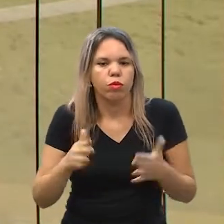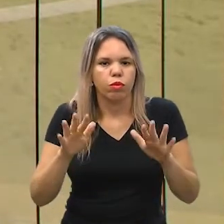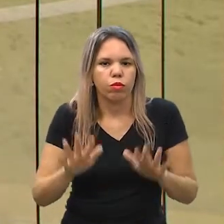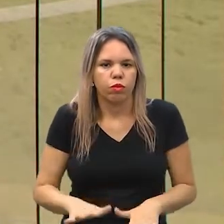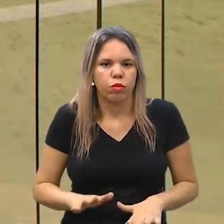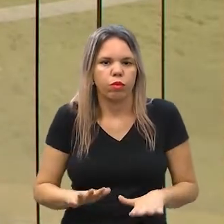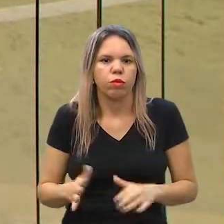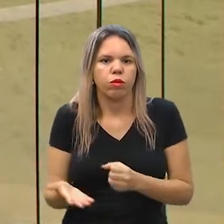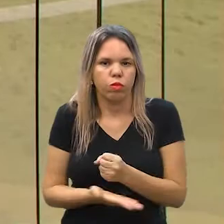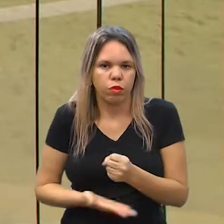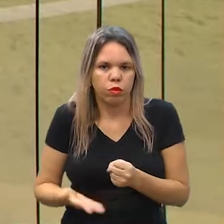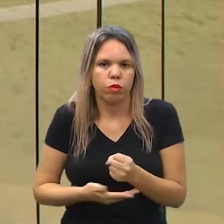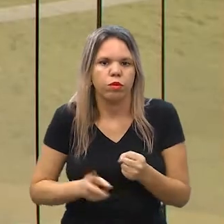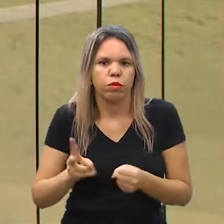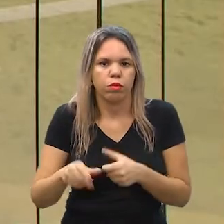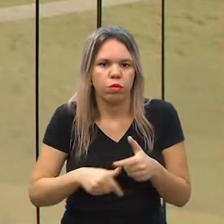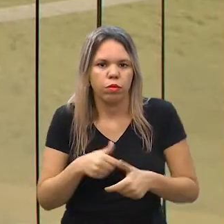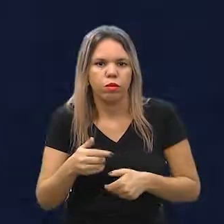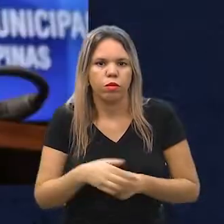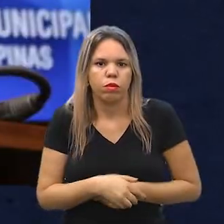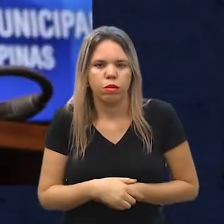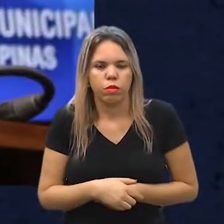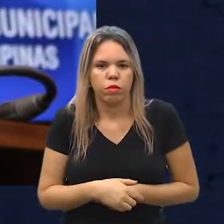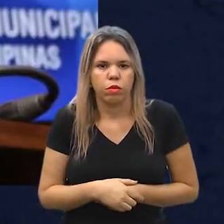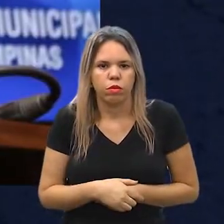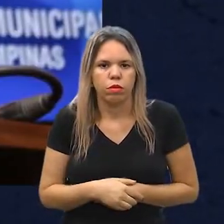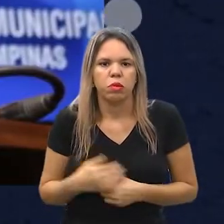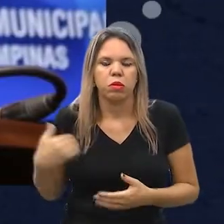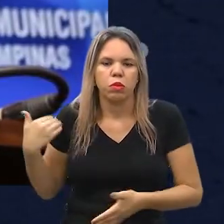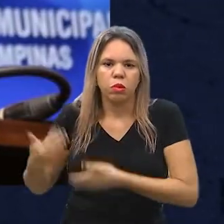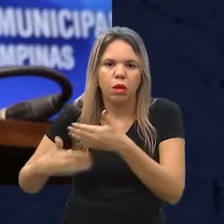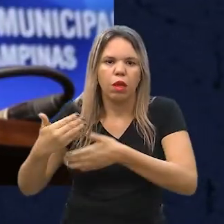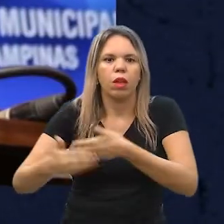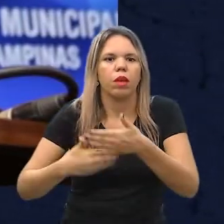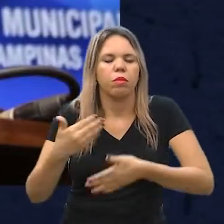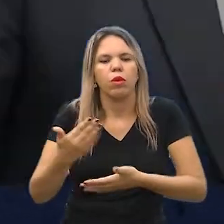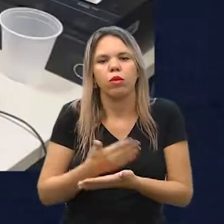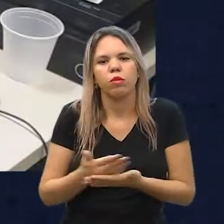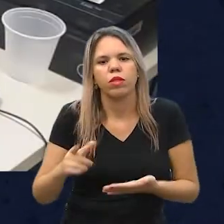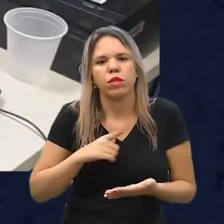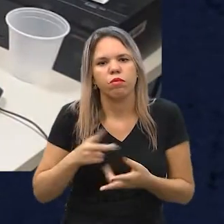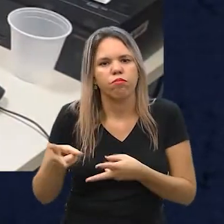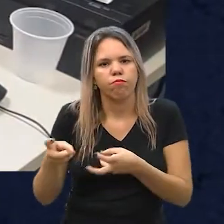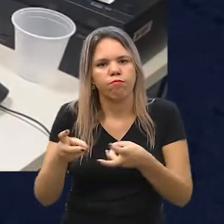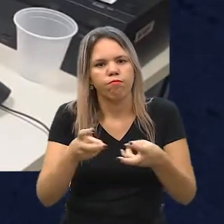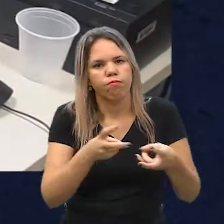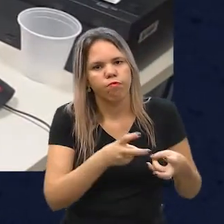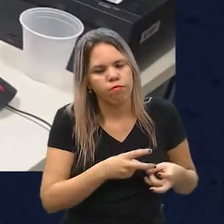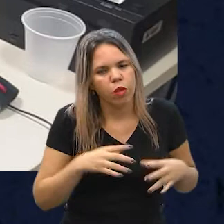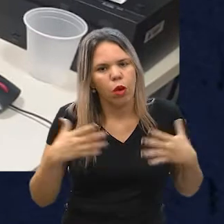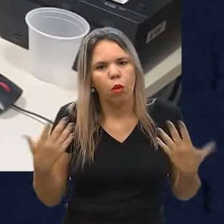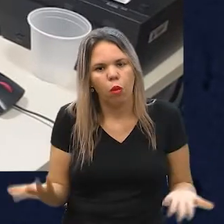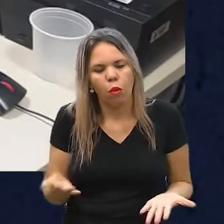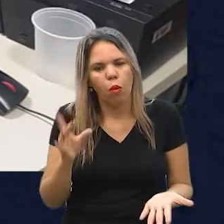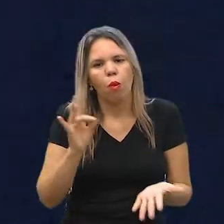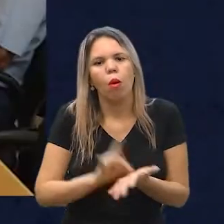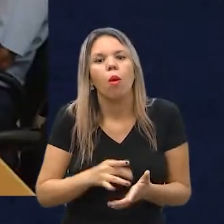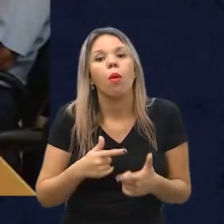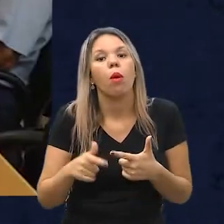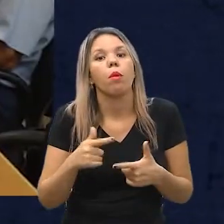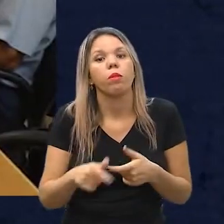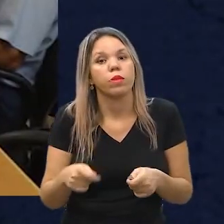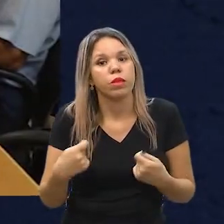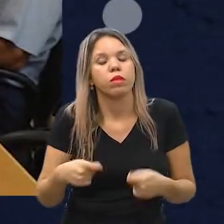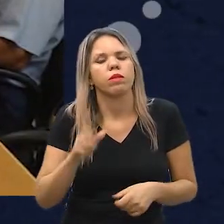trabalhando, fincando base e continuamos trabalhando. Com o passar do tempo, nós começamos a ter uma percepção de qual era o